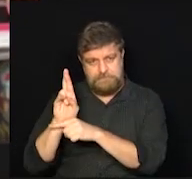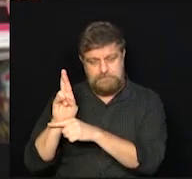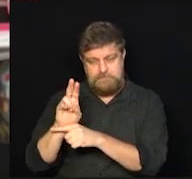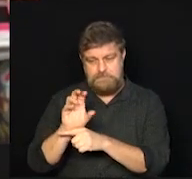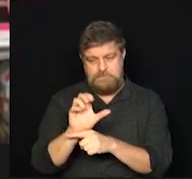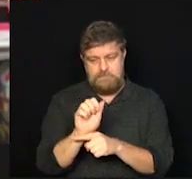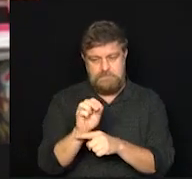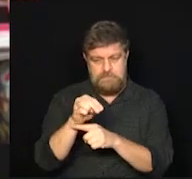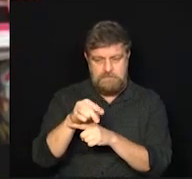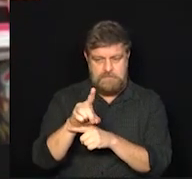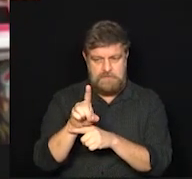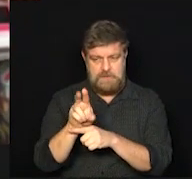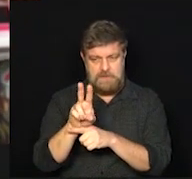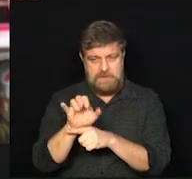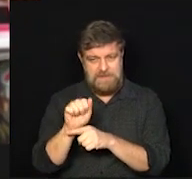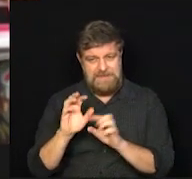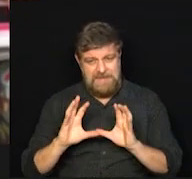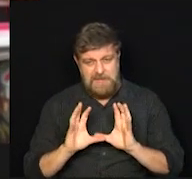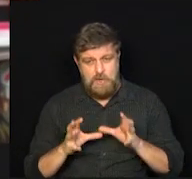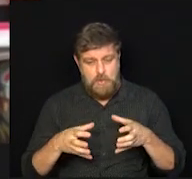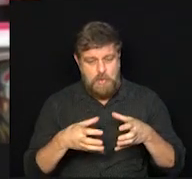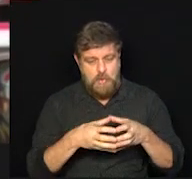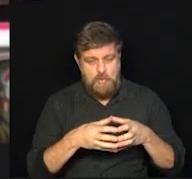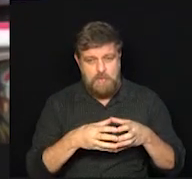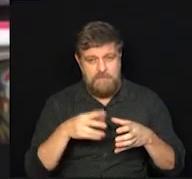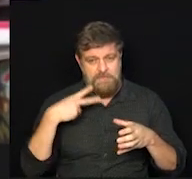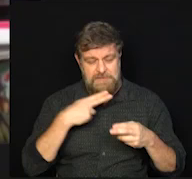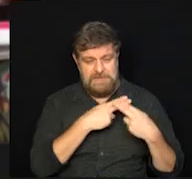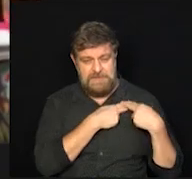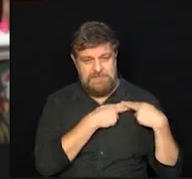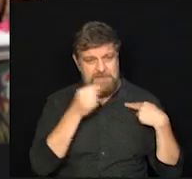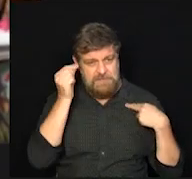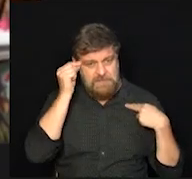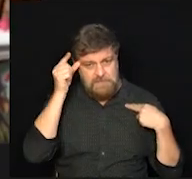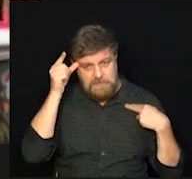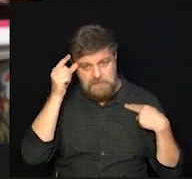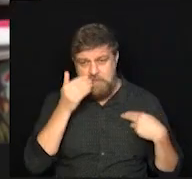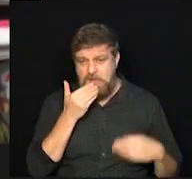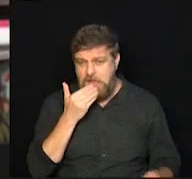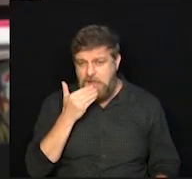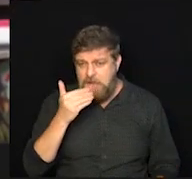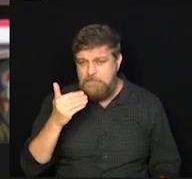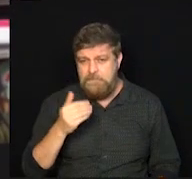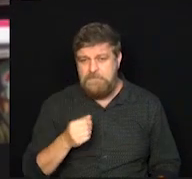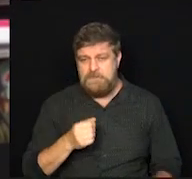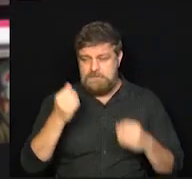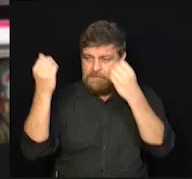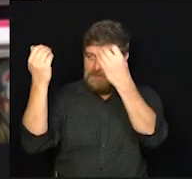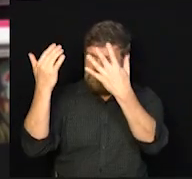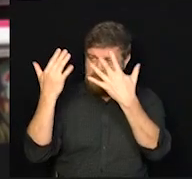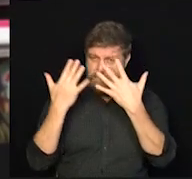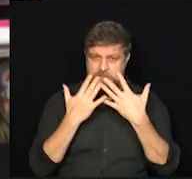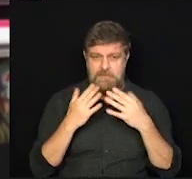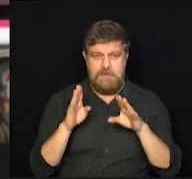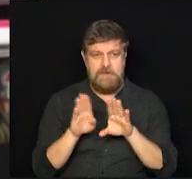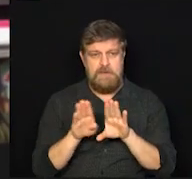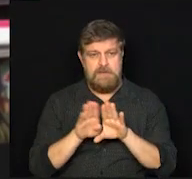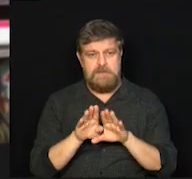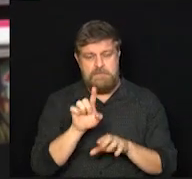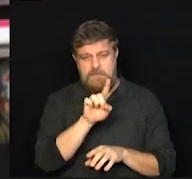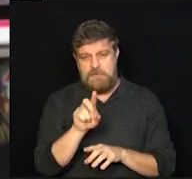quero cumprimentar todos a comissão de Cultura ele dá André sua bênção ao querido Zulu